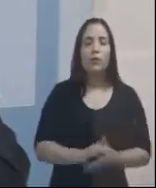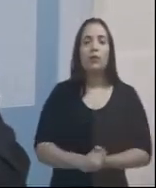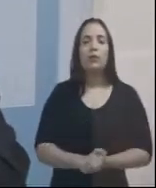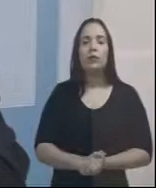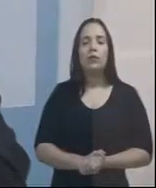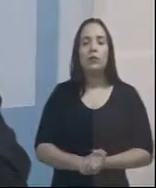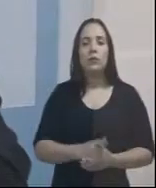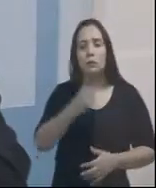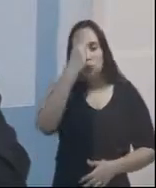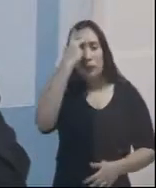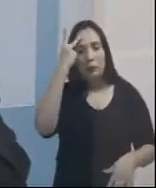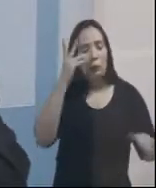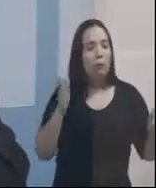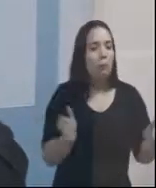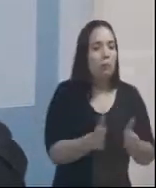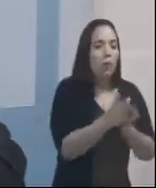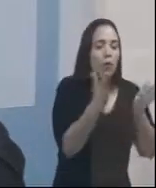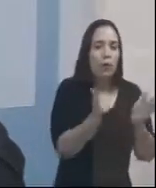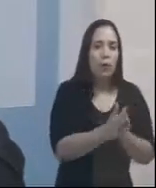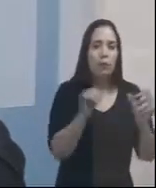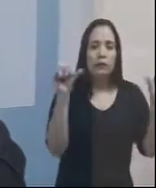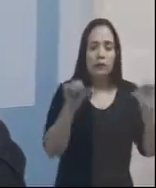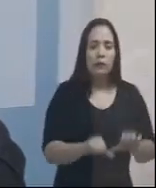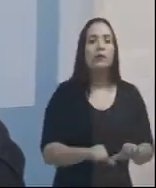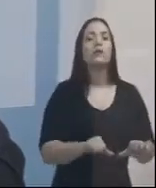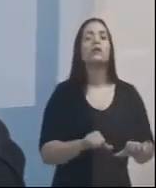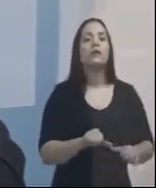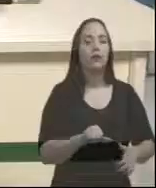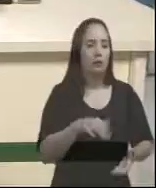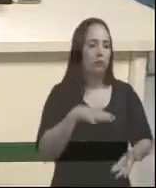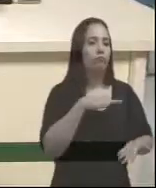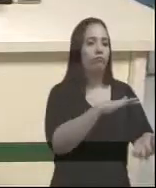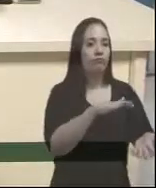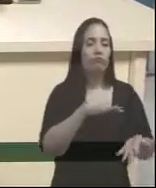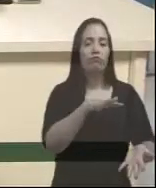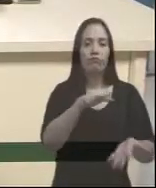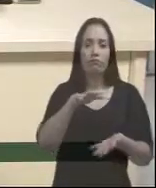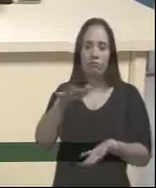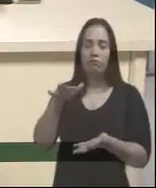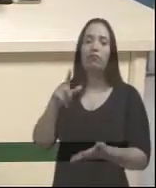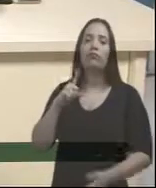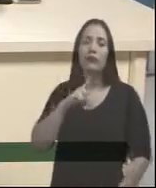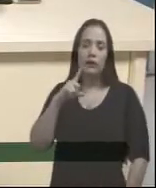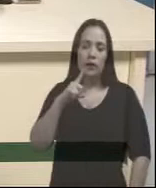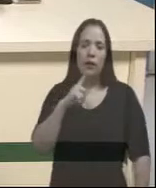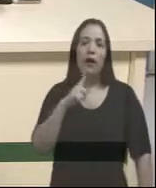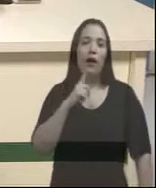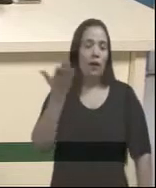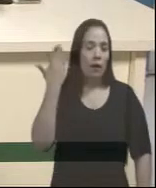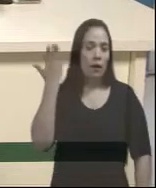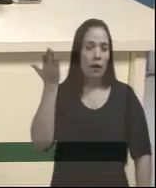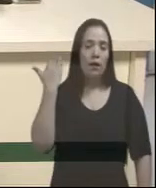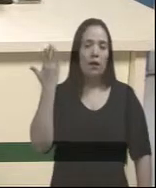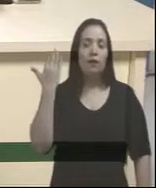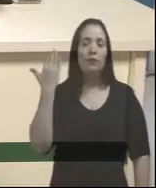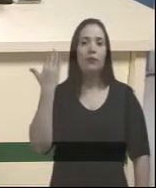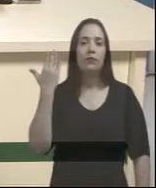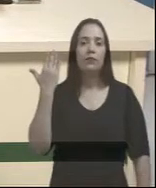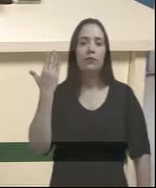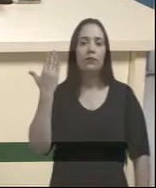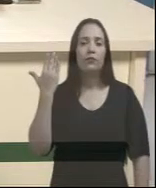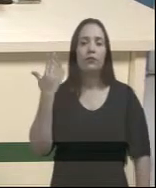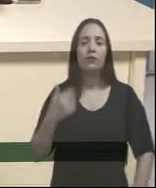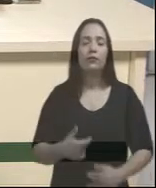O miserável, o pobre, né? Abaixo da linha da pobreza. Abaixo da linha da pobreza E aí